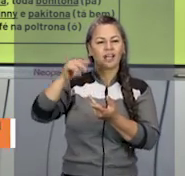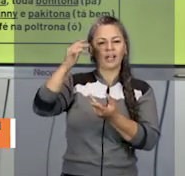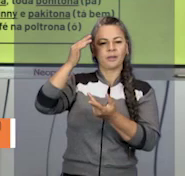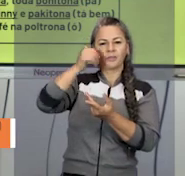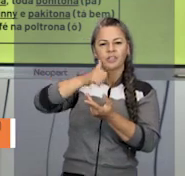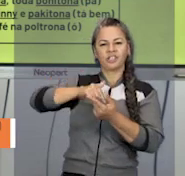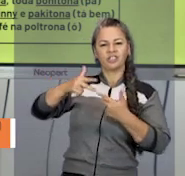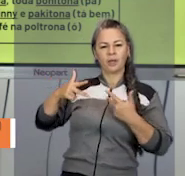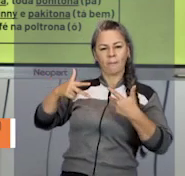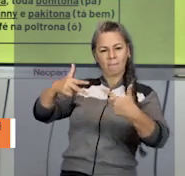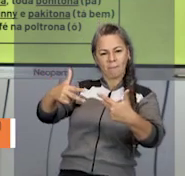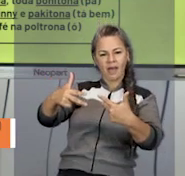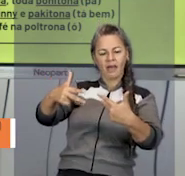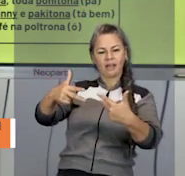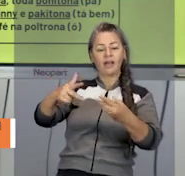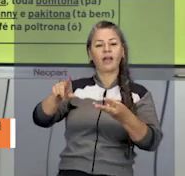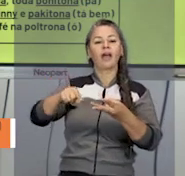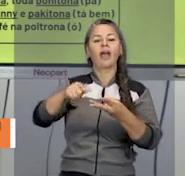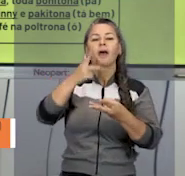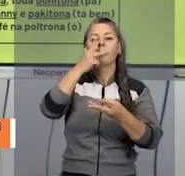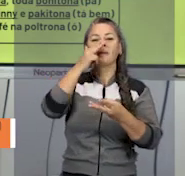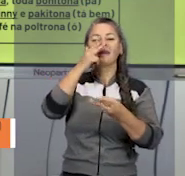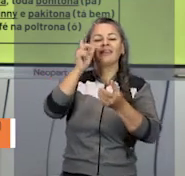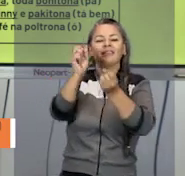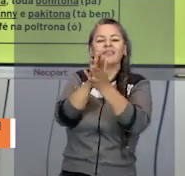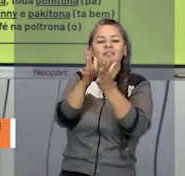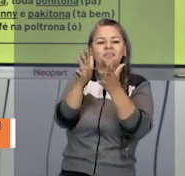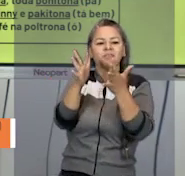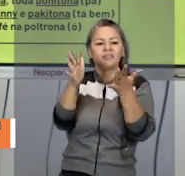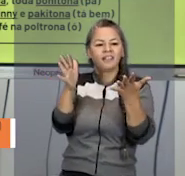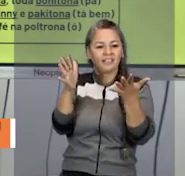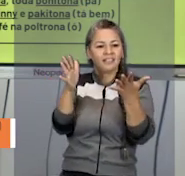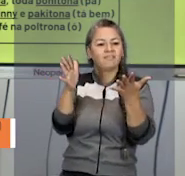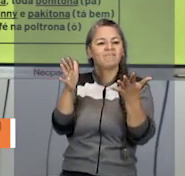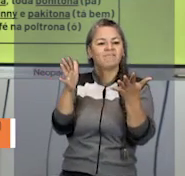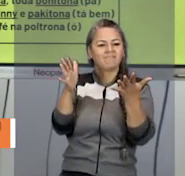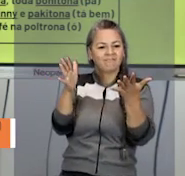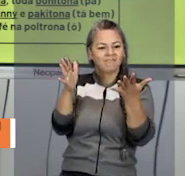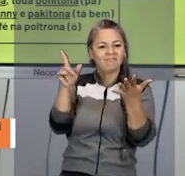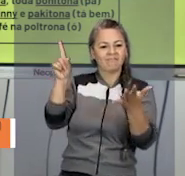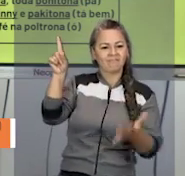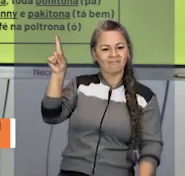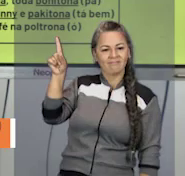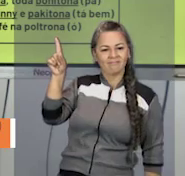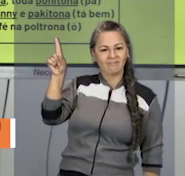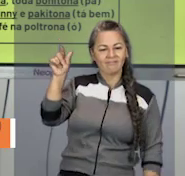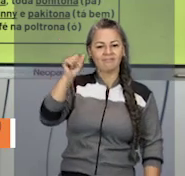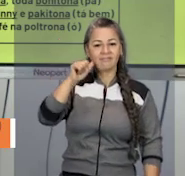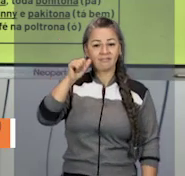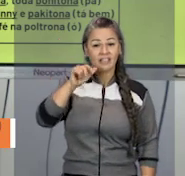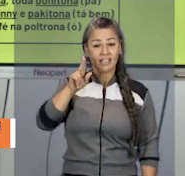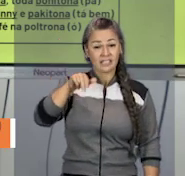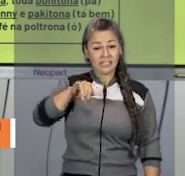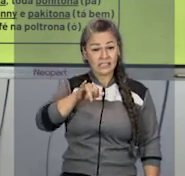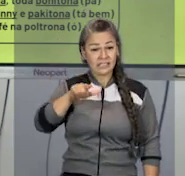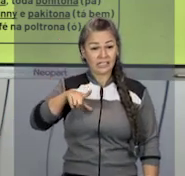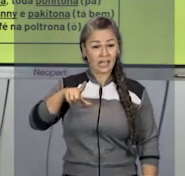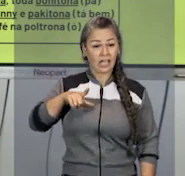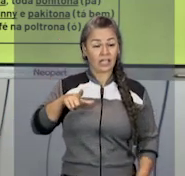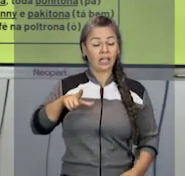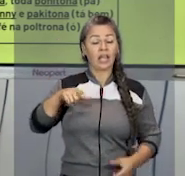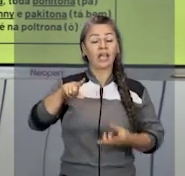né? Ela é purpurina, skin e paquitona, 9 da matina, um café